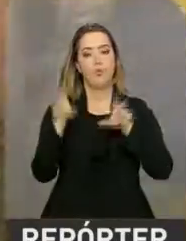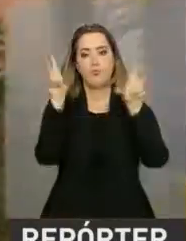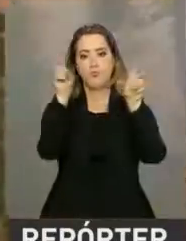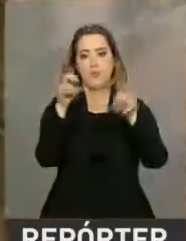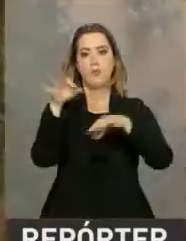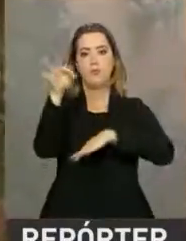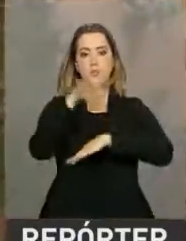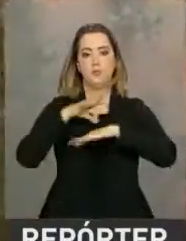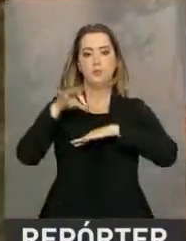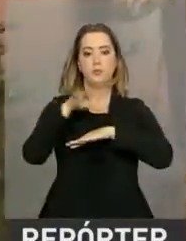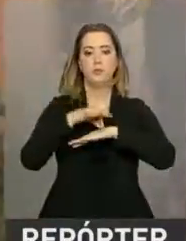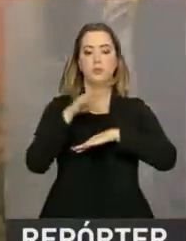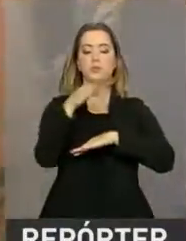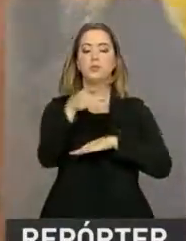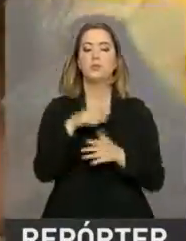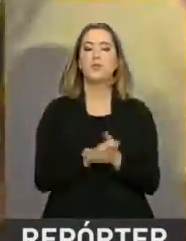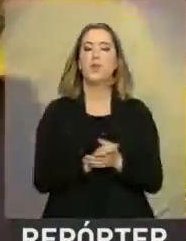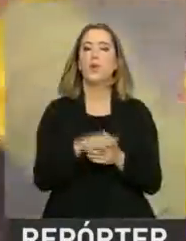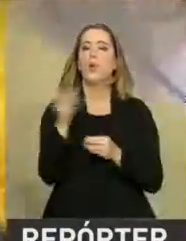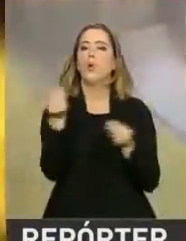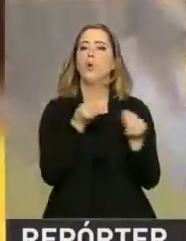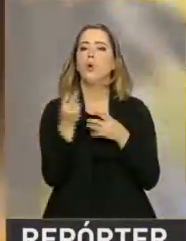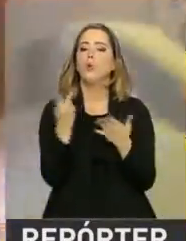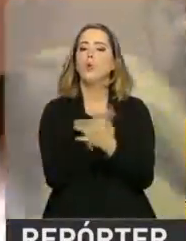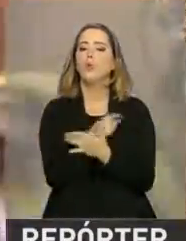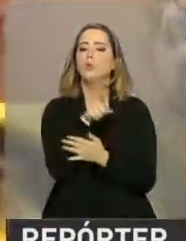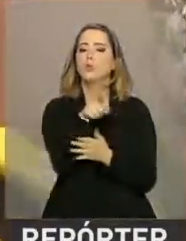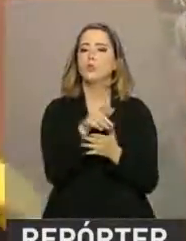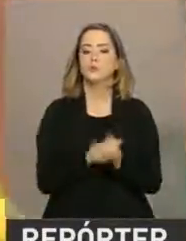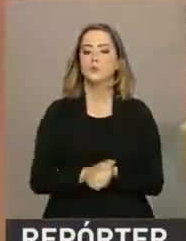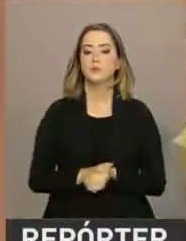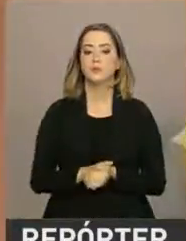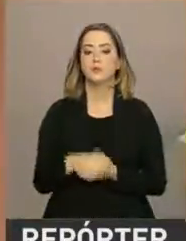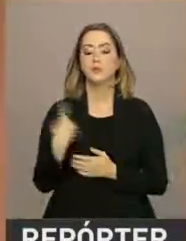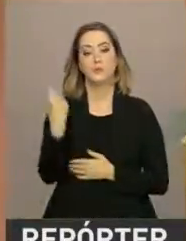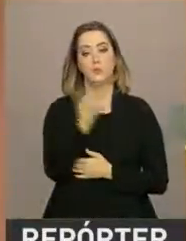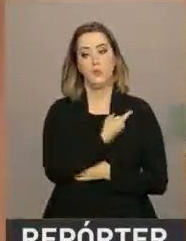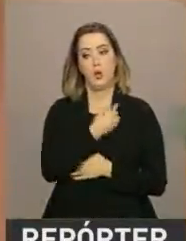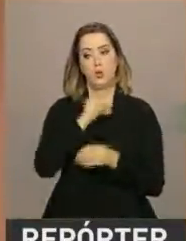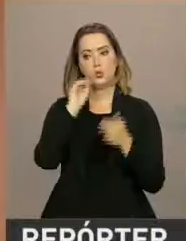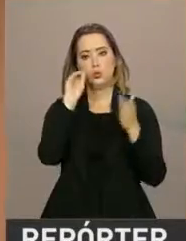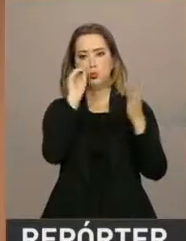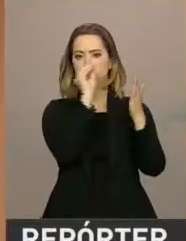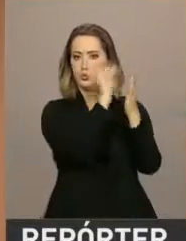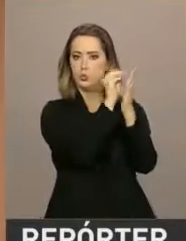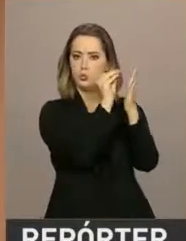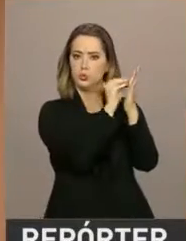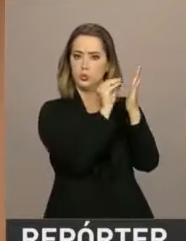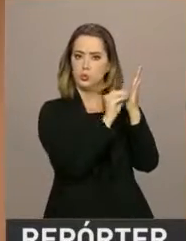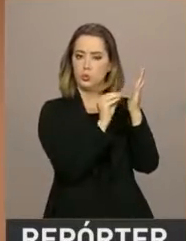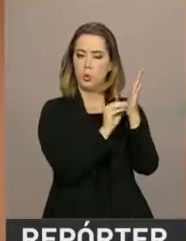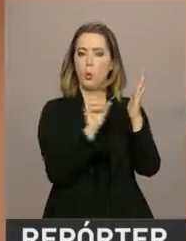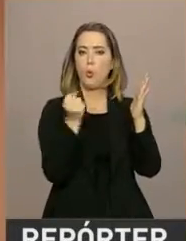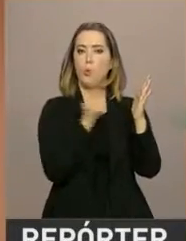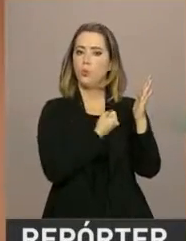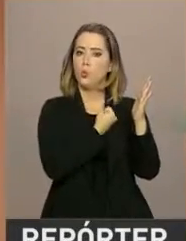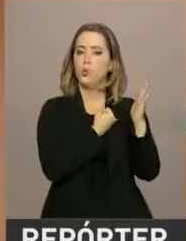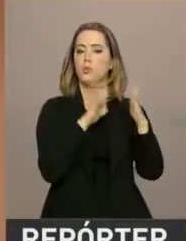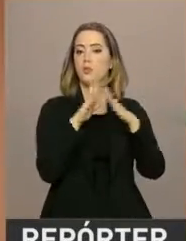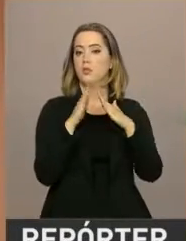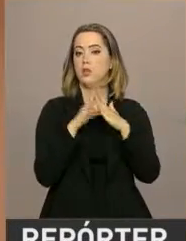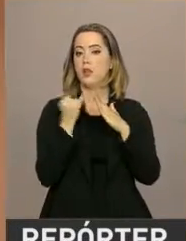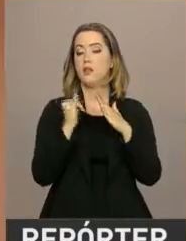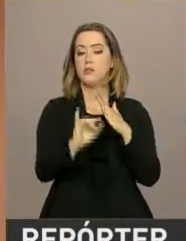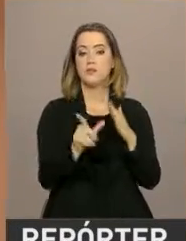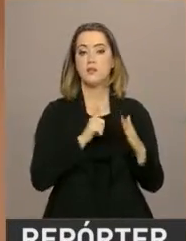aqui, o que que vocês colocam? Como é que é o acompanhamento? Então, a gente coloca a casa trabalhada, se ela